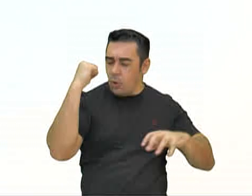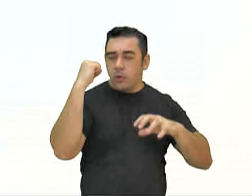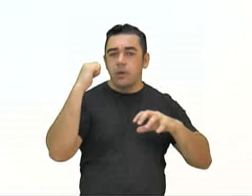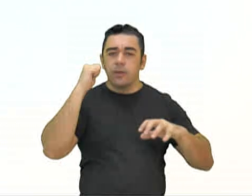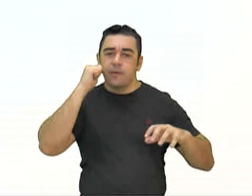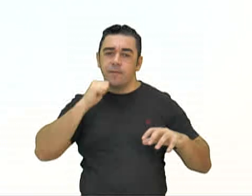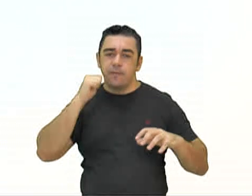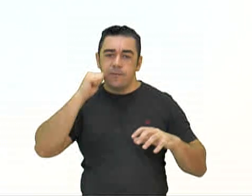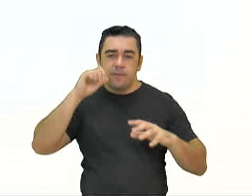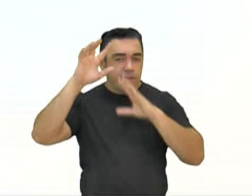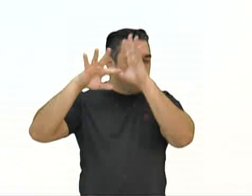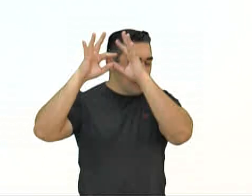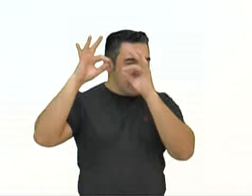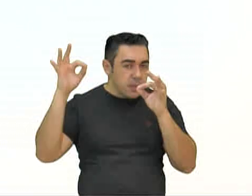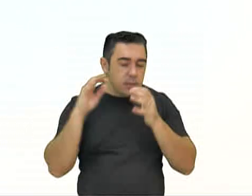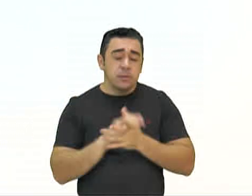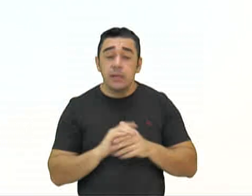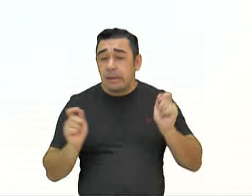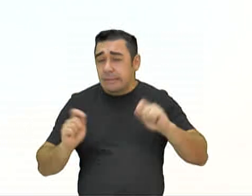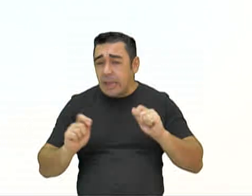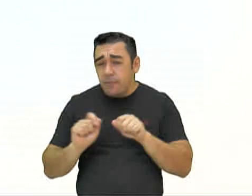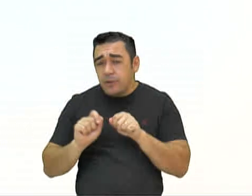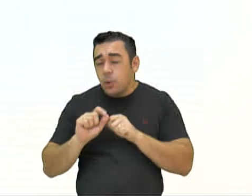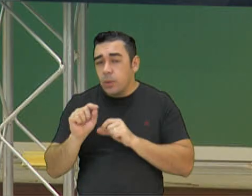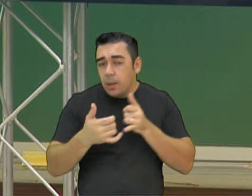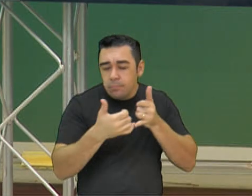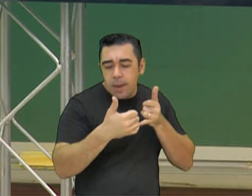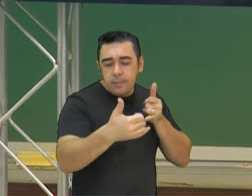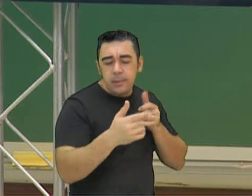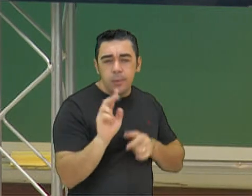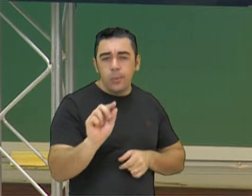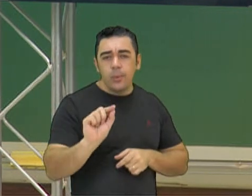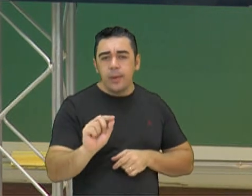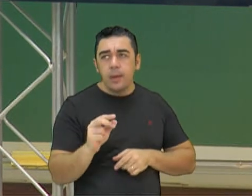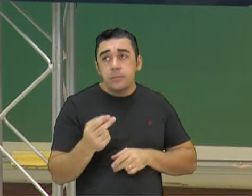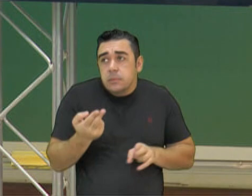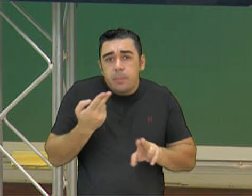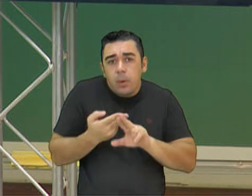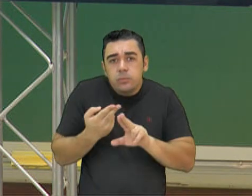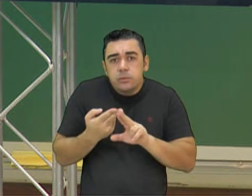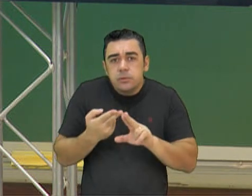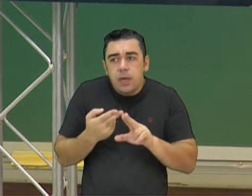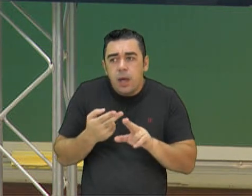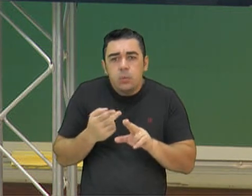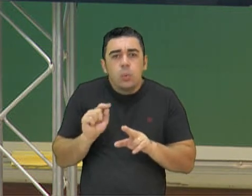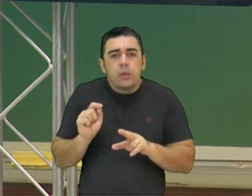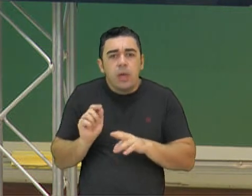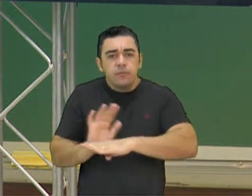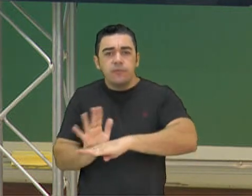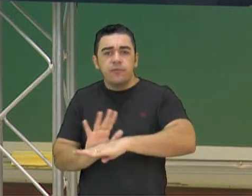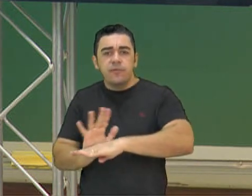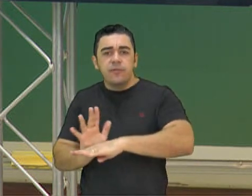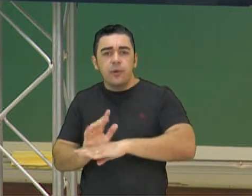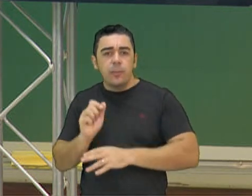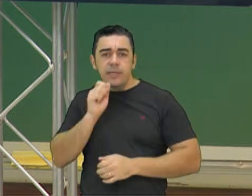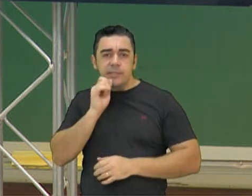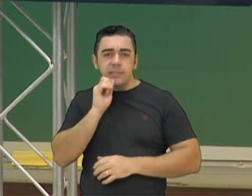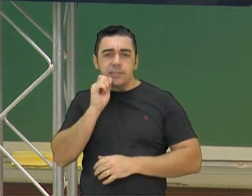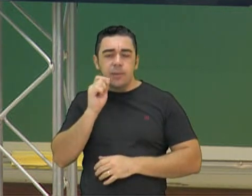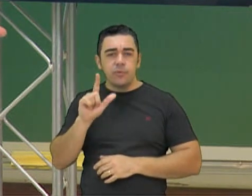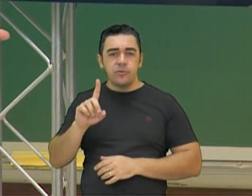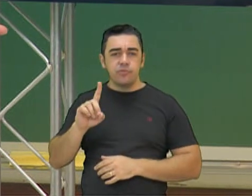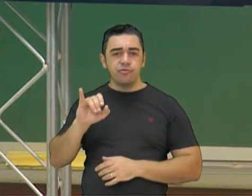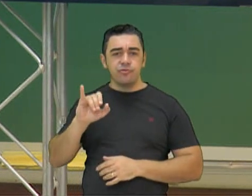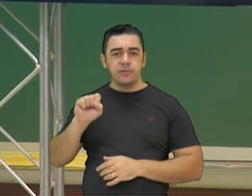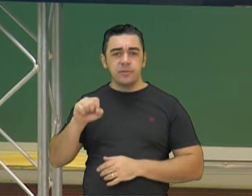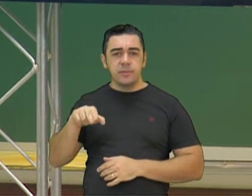colocar o trilhar disso pelos anos dos filmes da Disney, por exemplo. É desenho animado mesmo, não é? Tem as